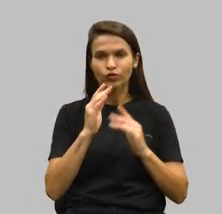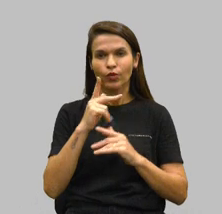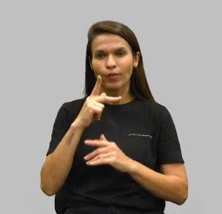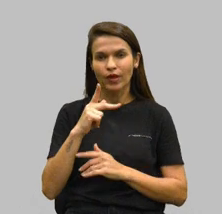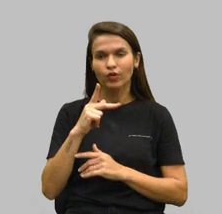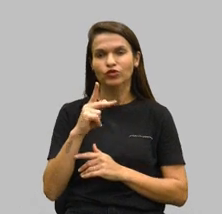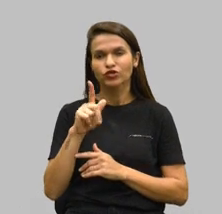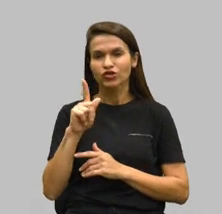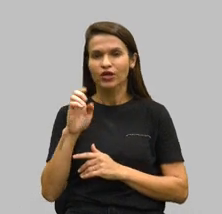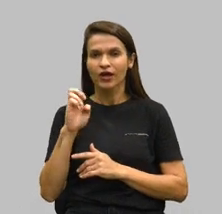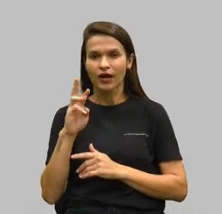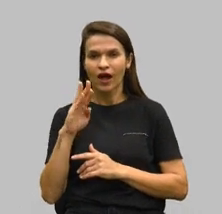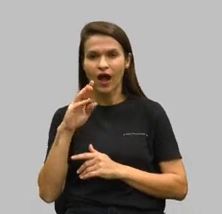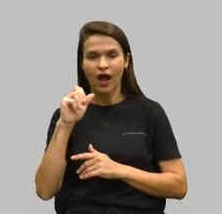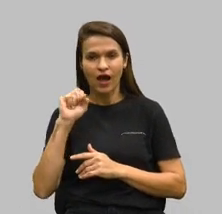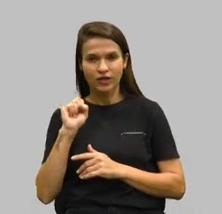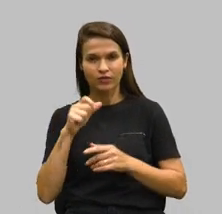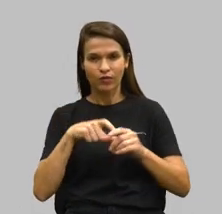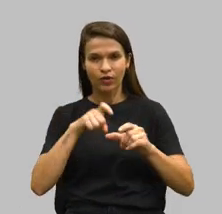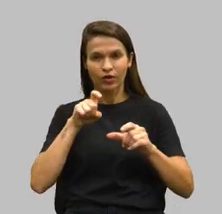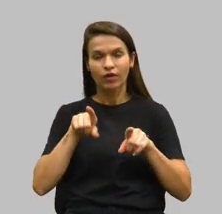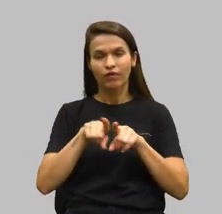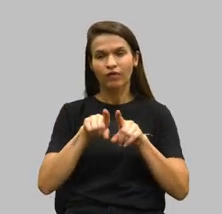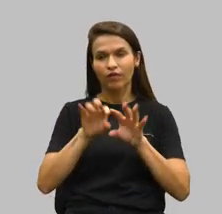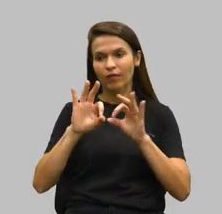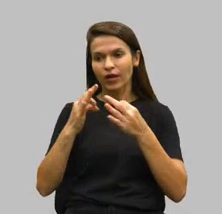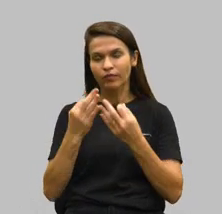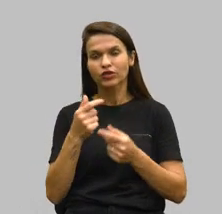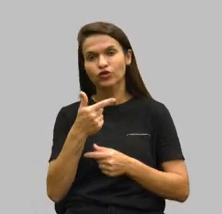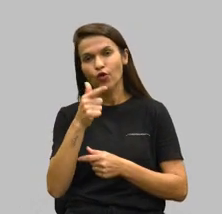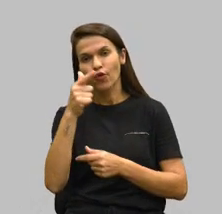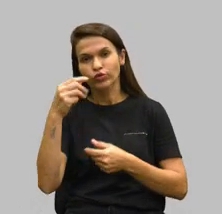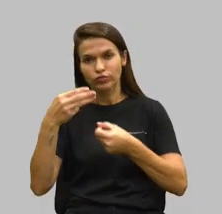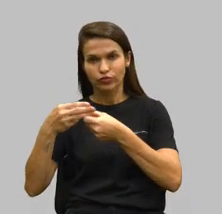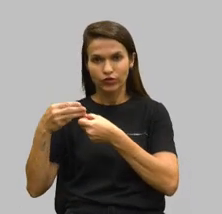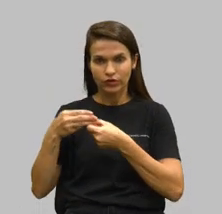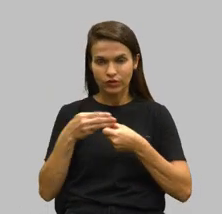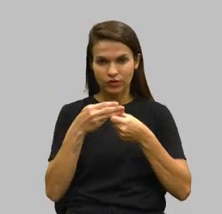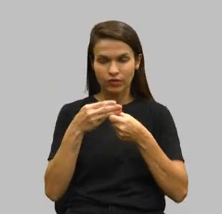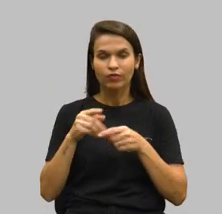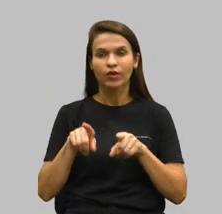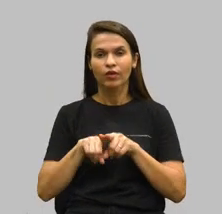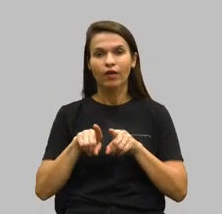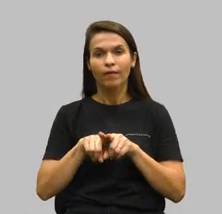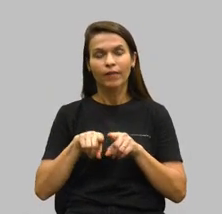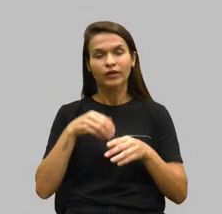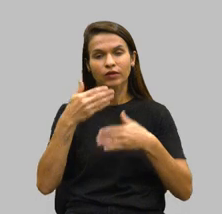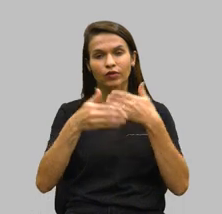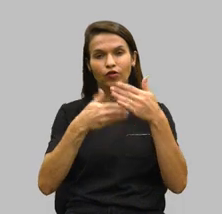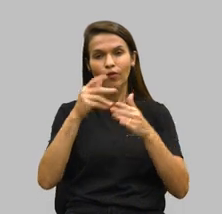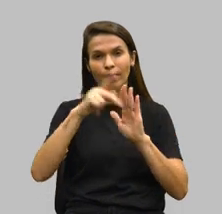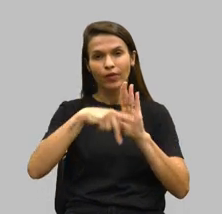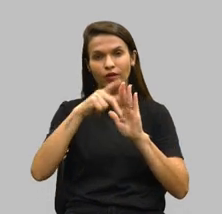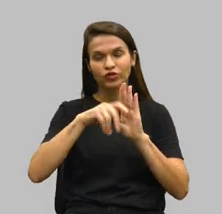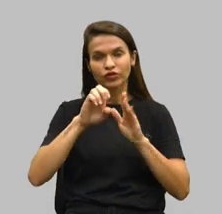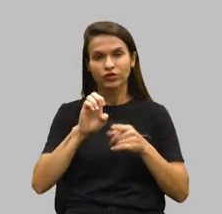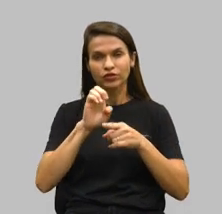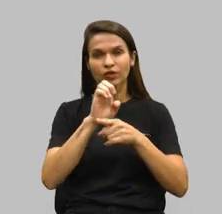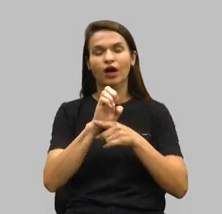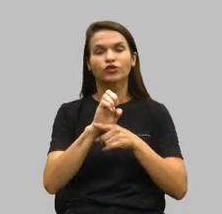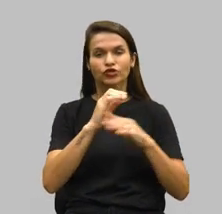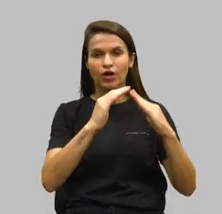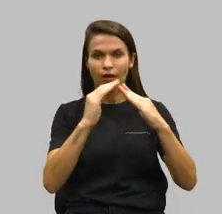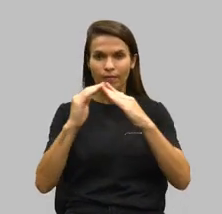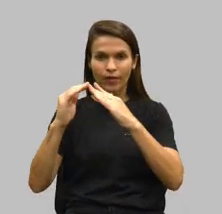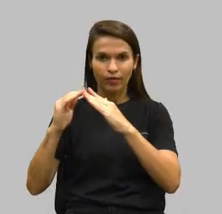para autonomia além de famílias de outros municípios também estamos desenvolvendo o plano estadual de habitação essa